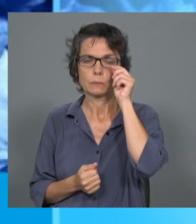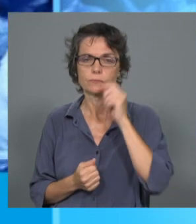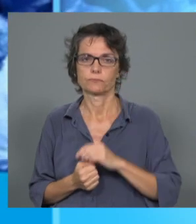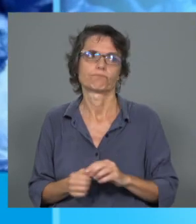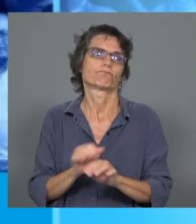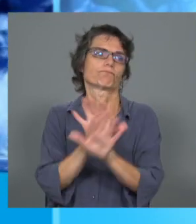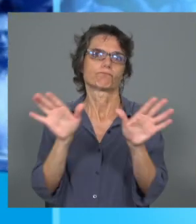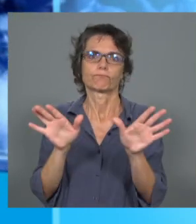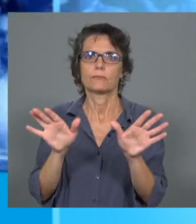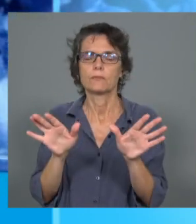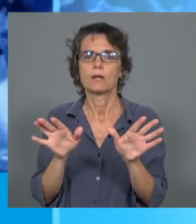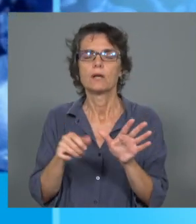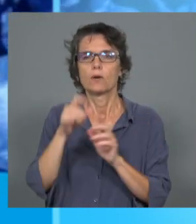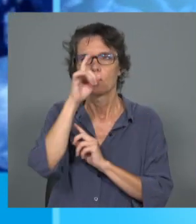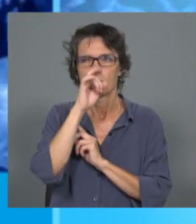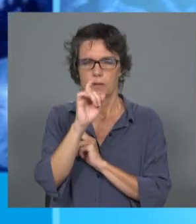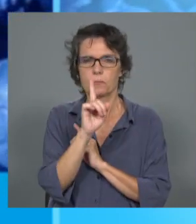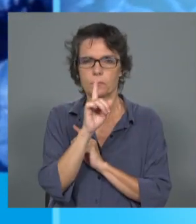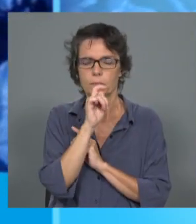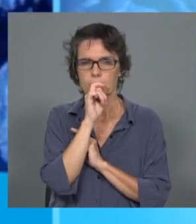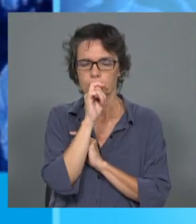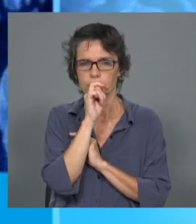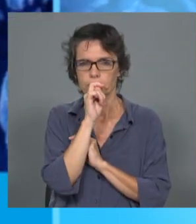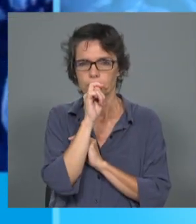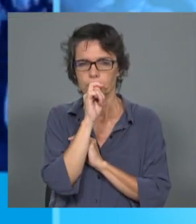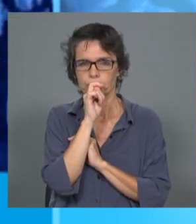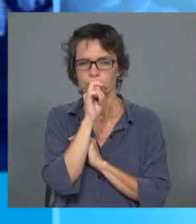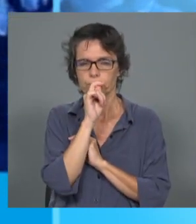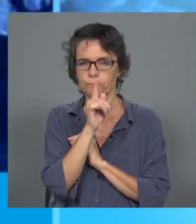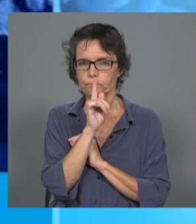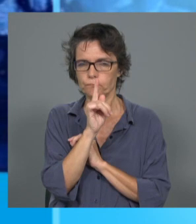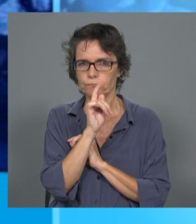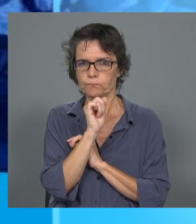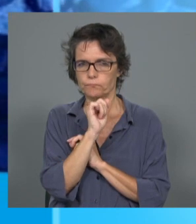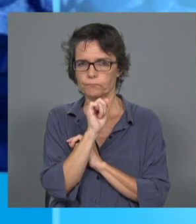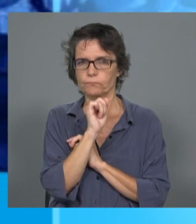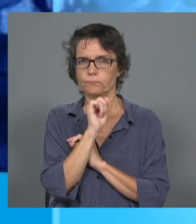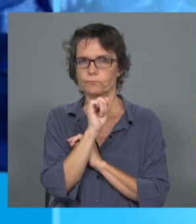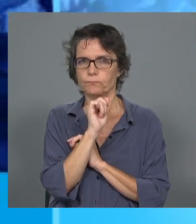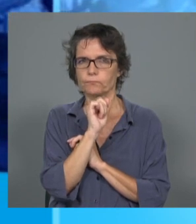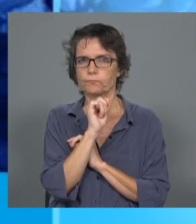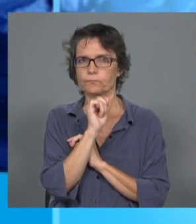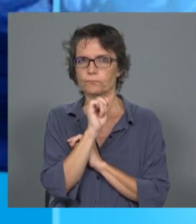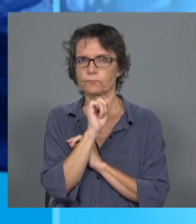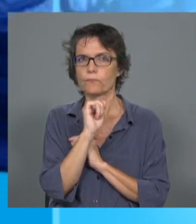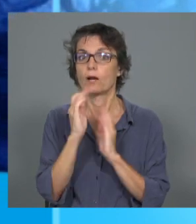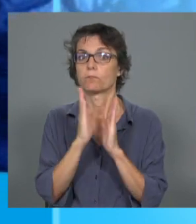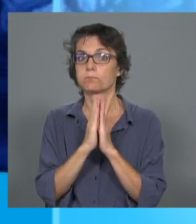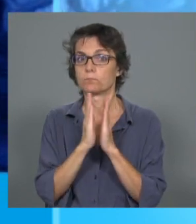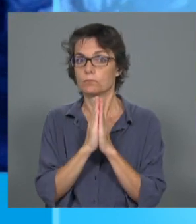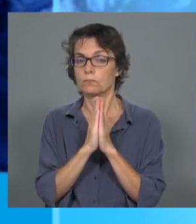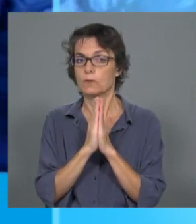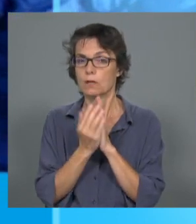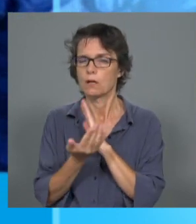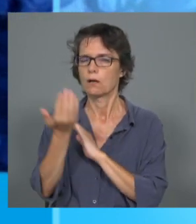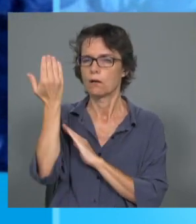Claro, eu estou-me a lembrar que A Igreja discutiu, e